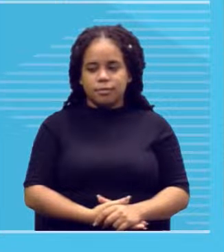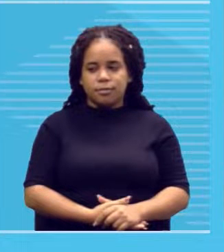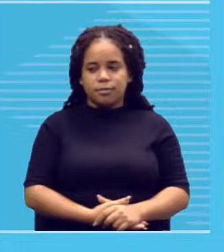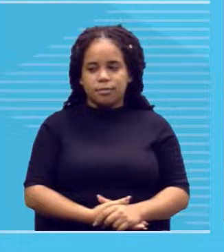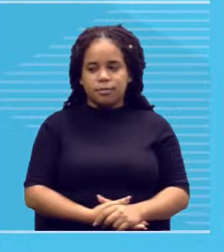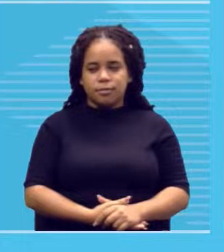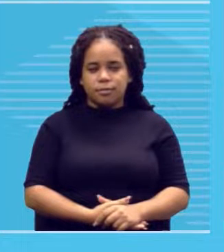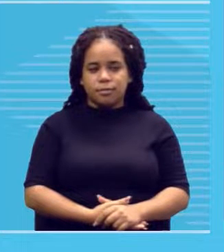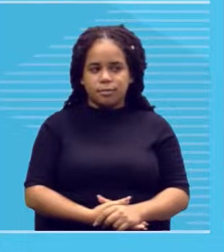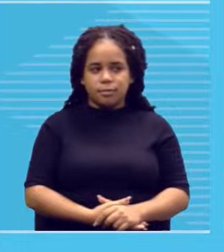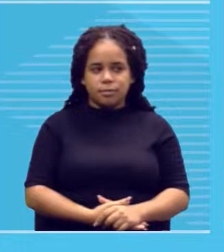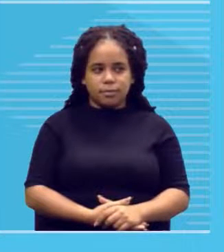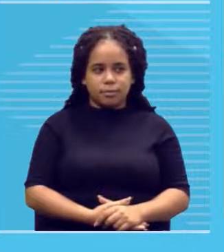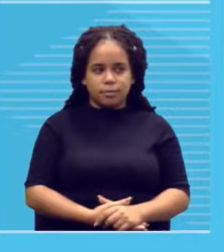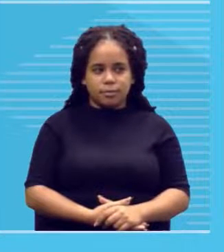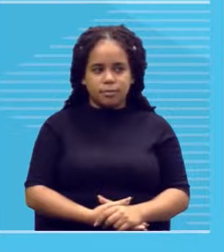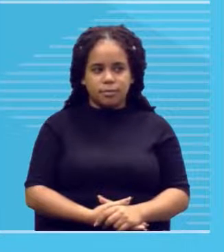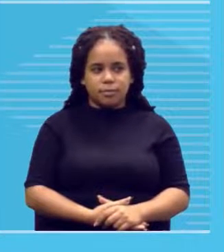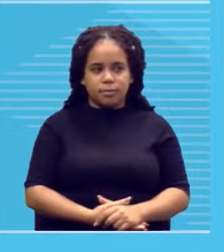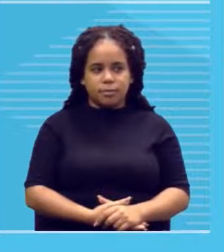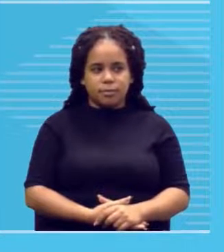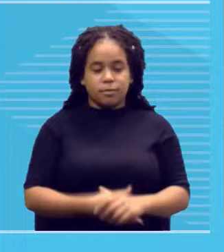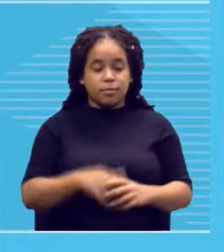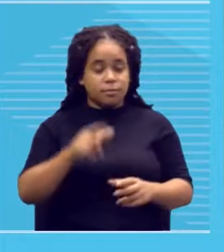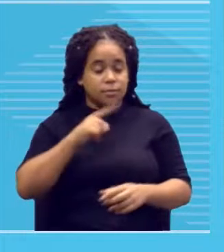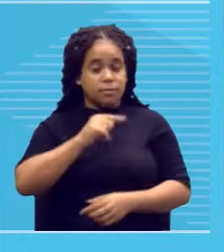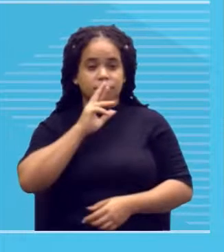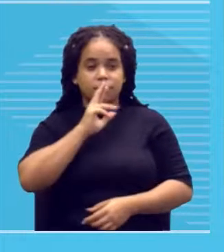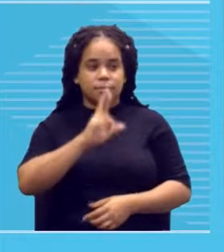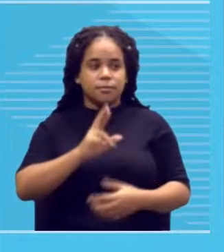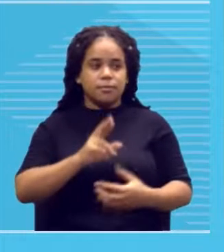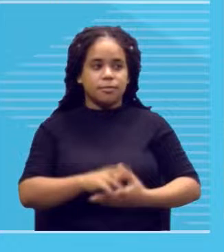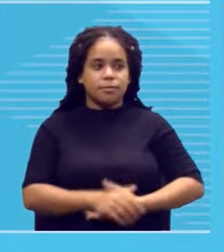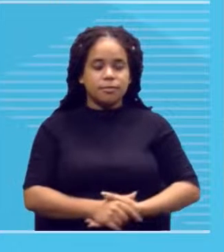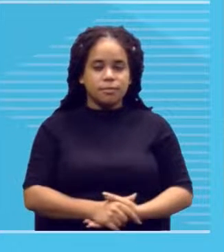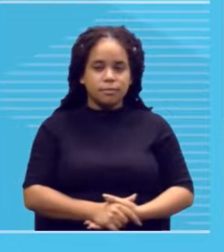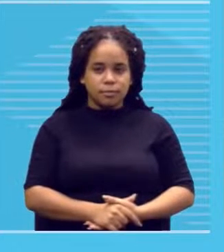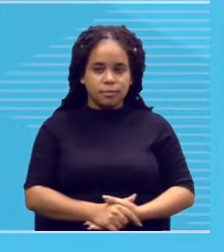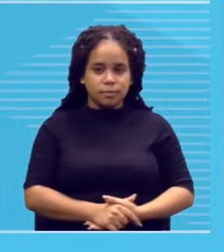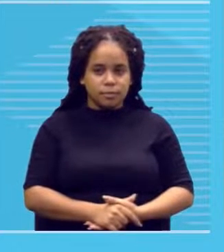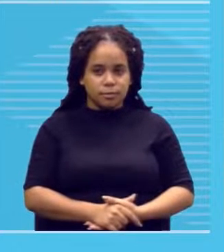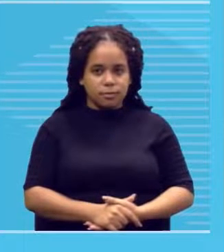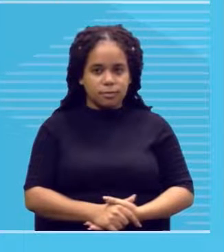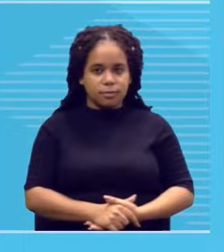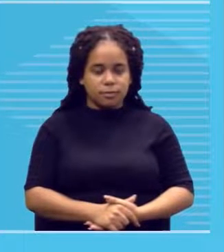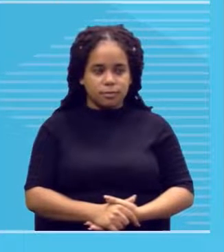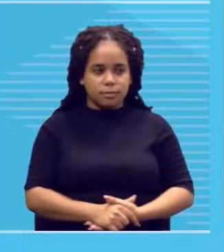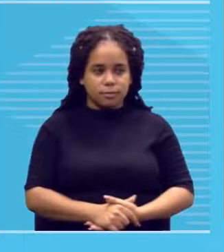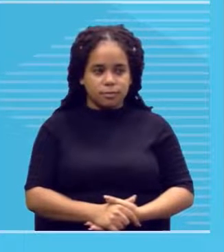tá essa aqui é a nossa resposta ok